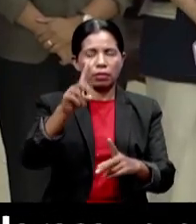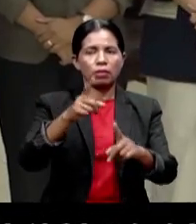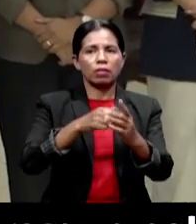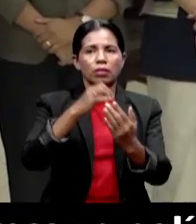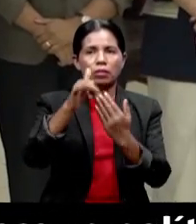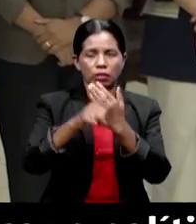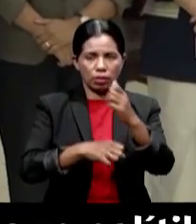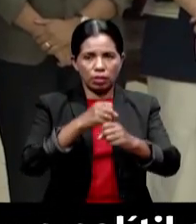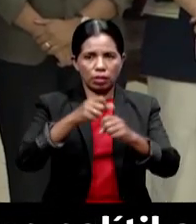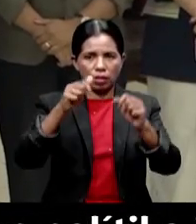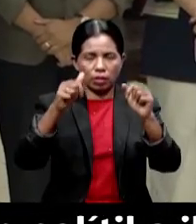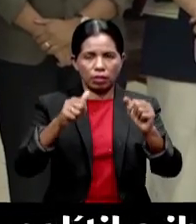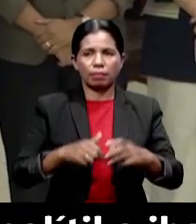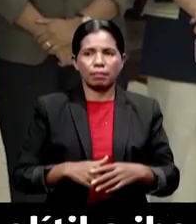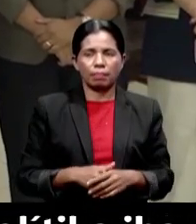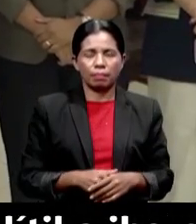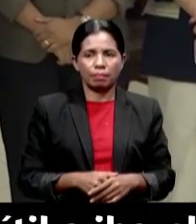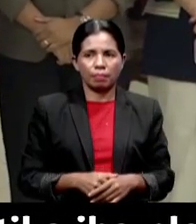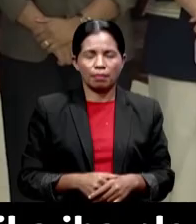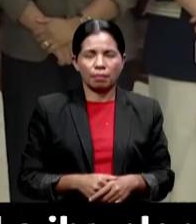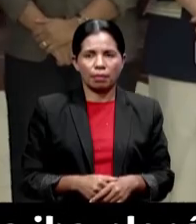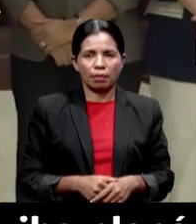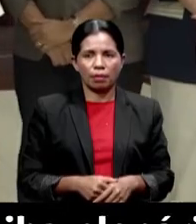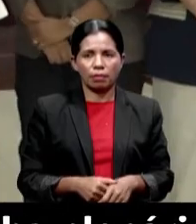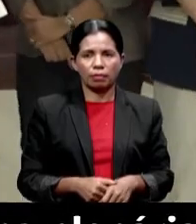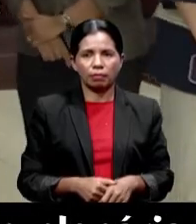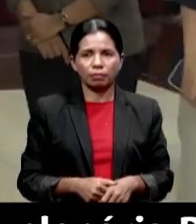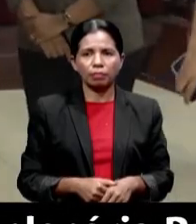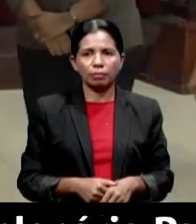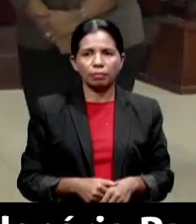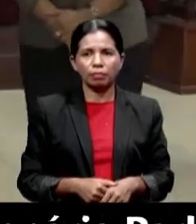Fulanzulio Tinané e a Zenebra. Emerenciana Martins, Dilma Suzetti, GMN.